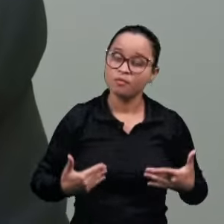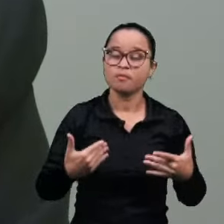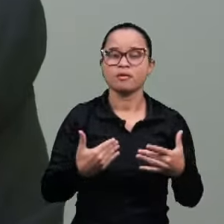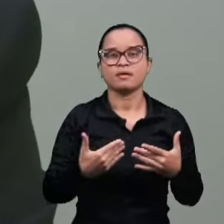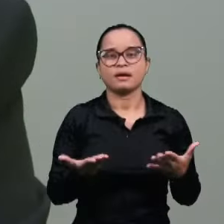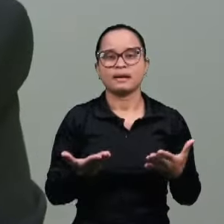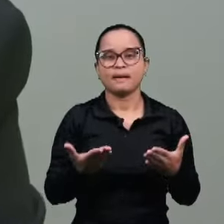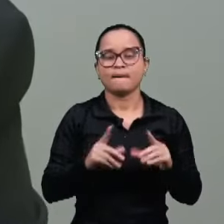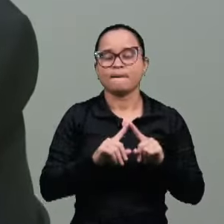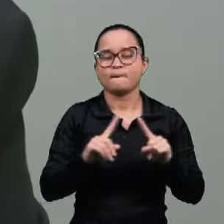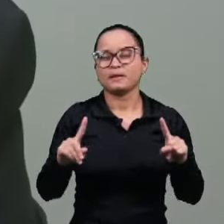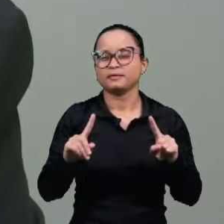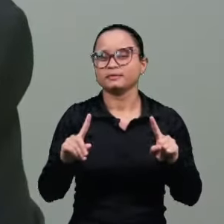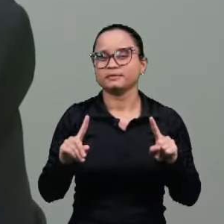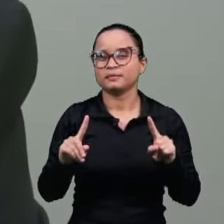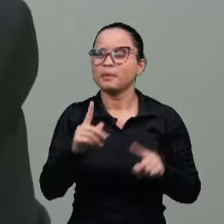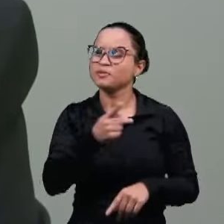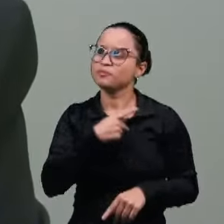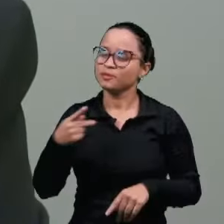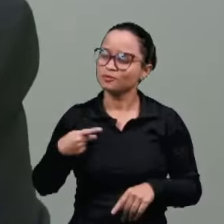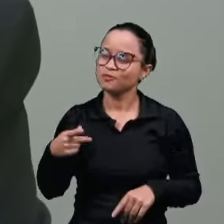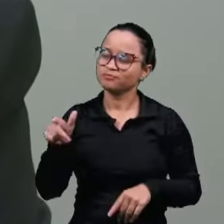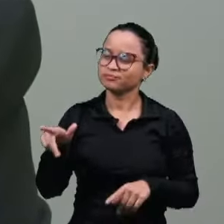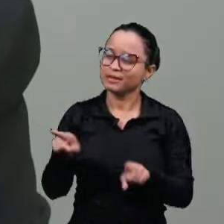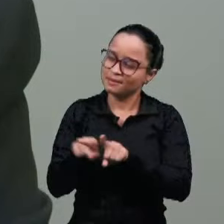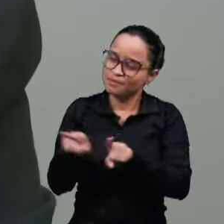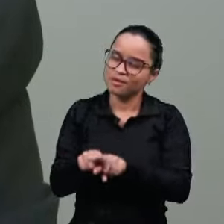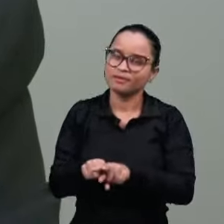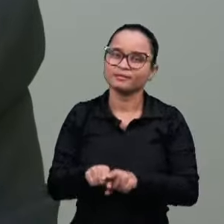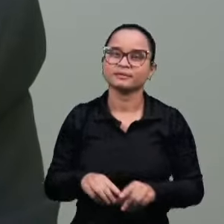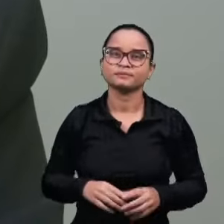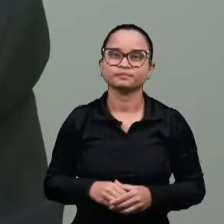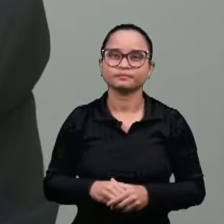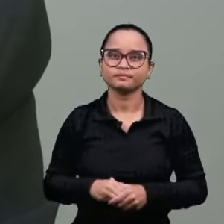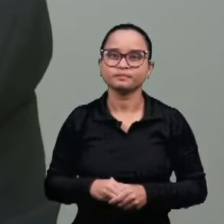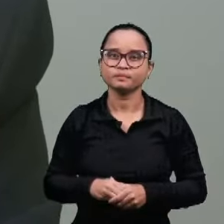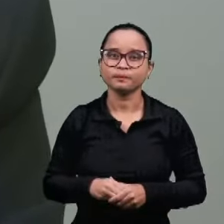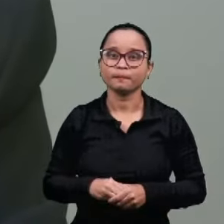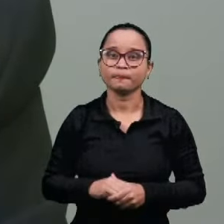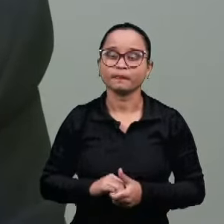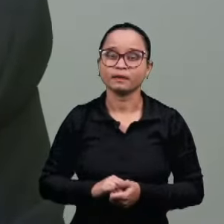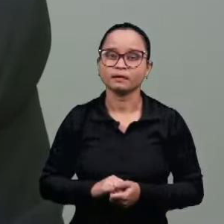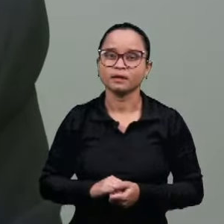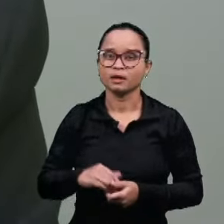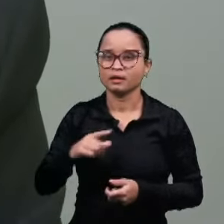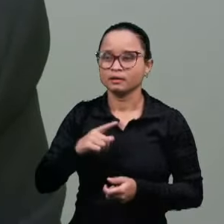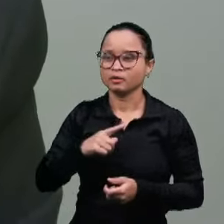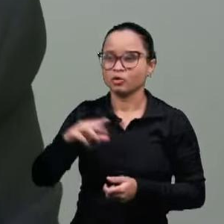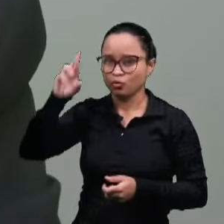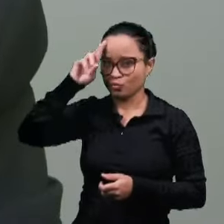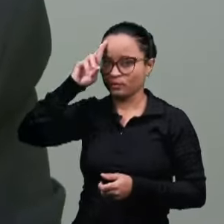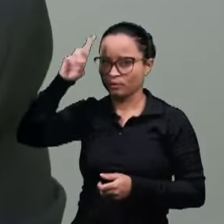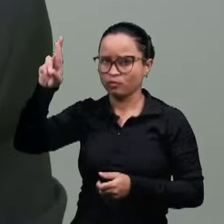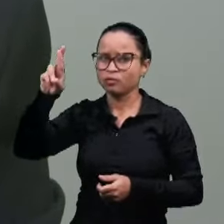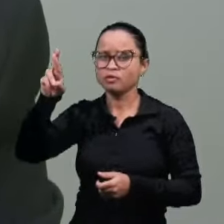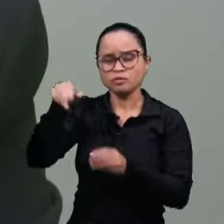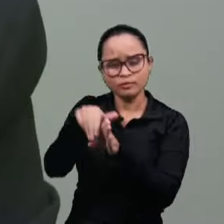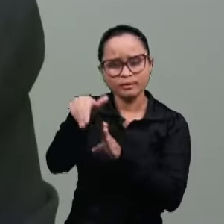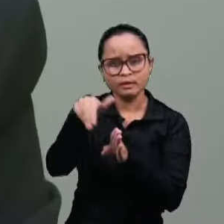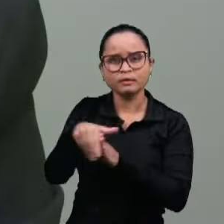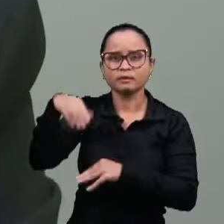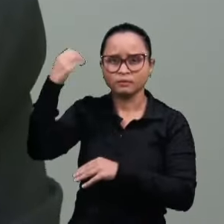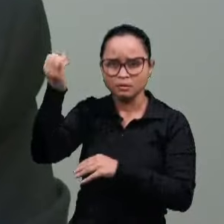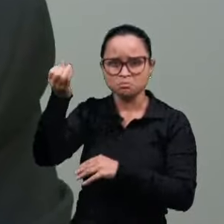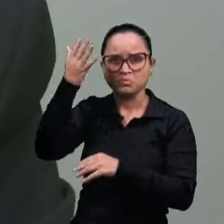corpo. Mas pro pastor também, desde quando, porque o pastor ele recebe uma orientação do Senhor, não é